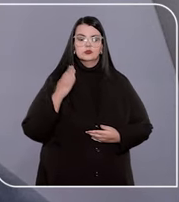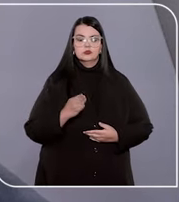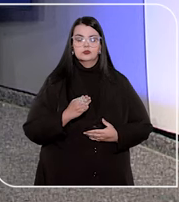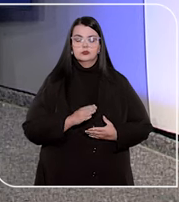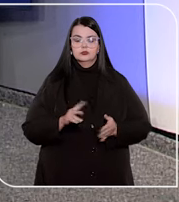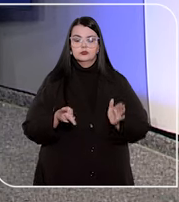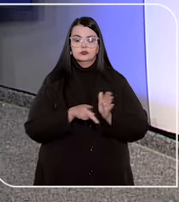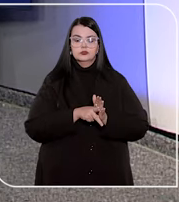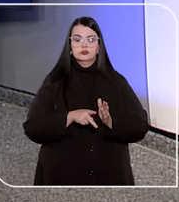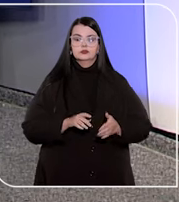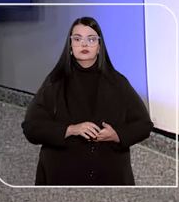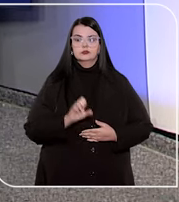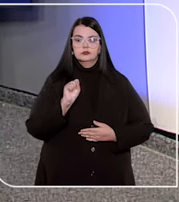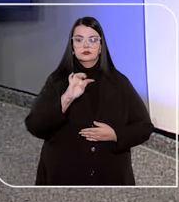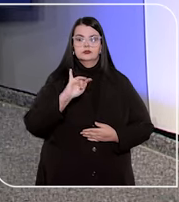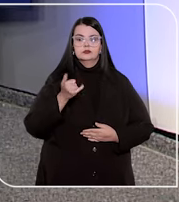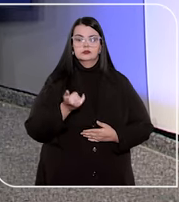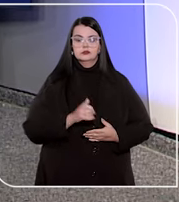STJ.